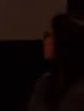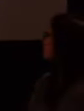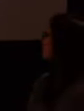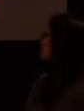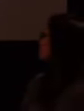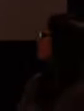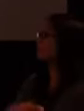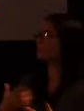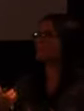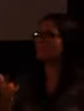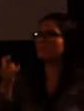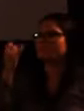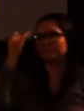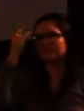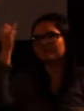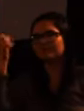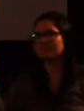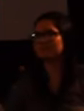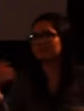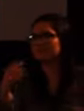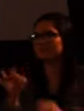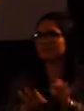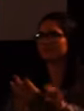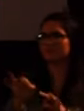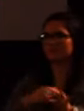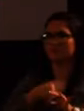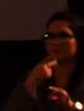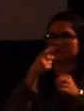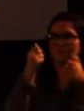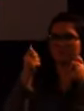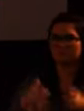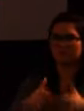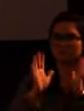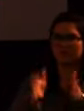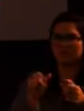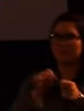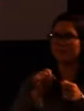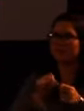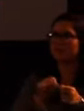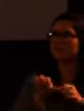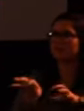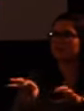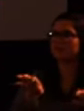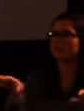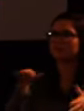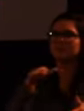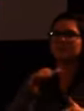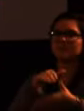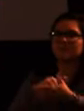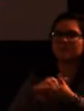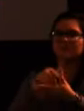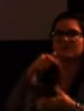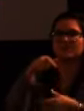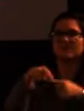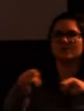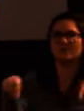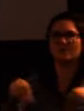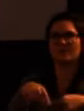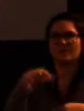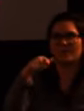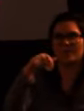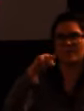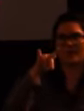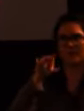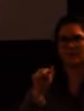Então, como inovações, como eu falei para vocês, nós instituímos dimensões máximas de lotes e quadras, com finalidade